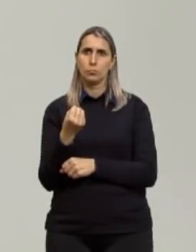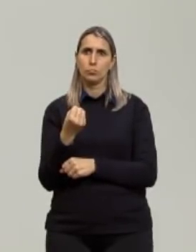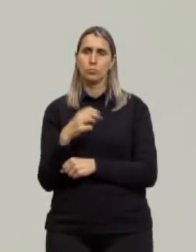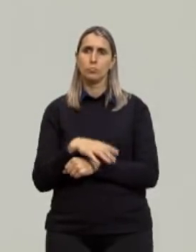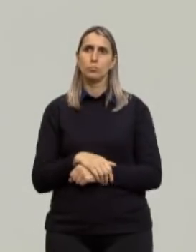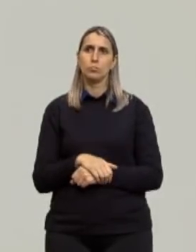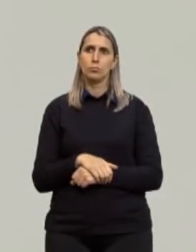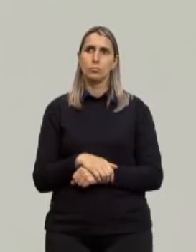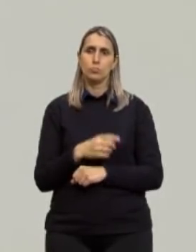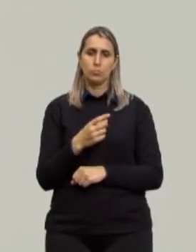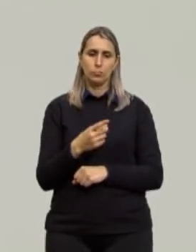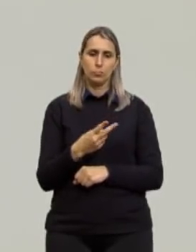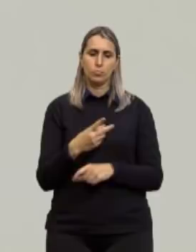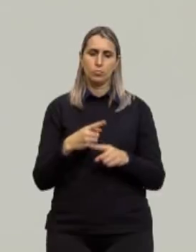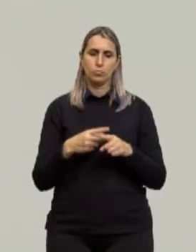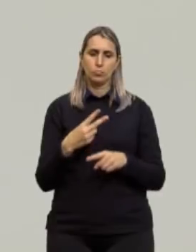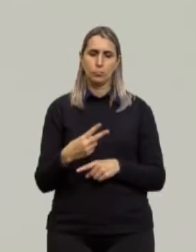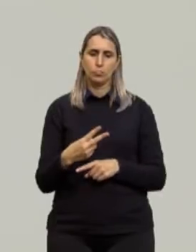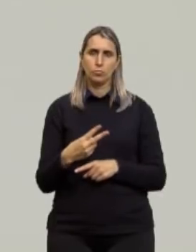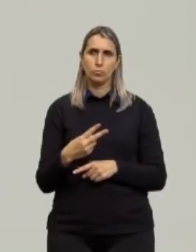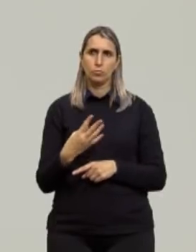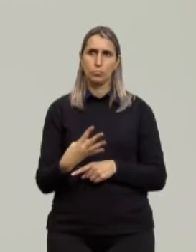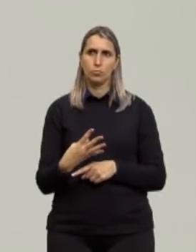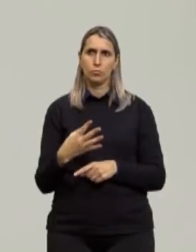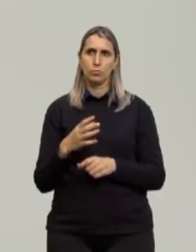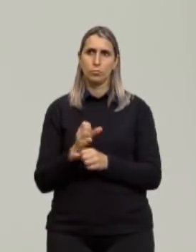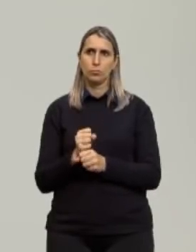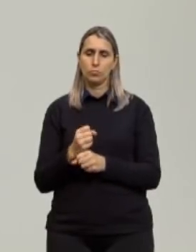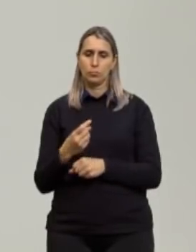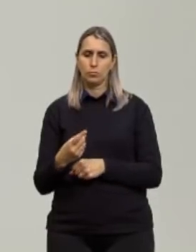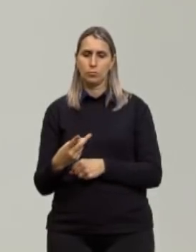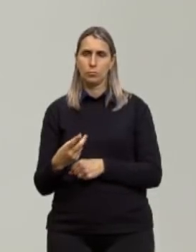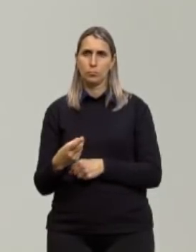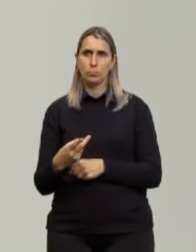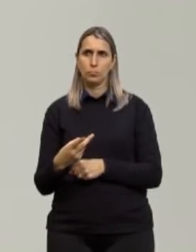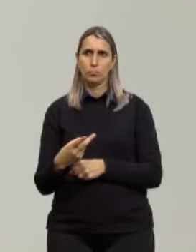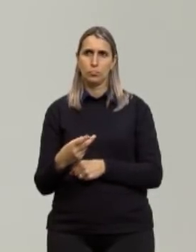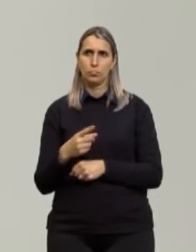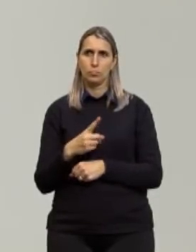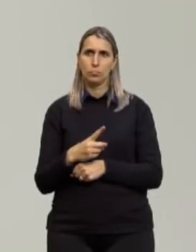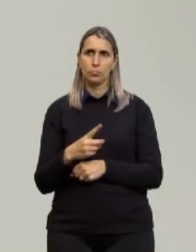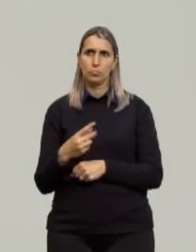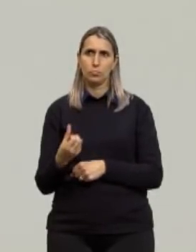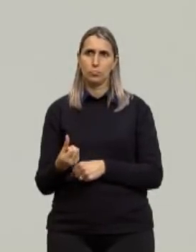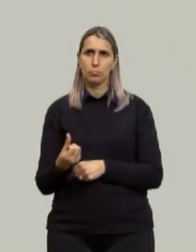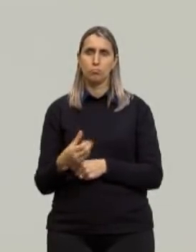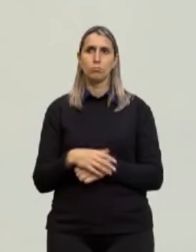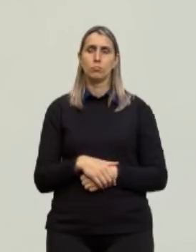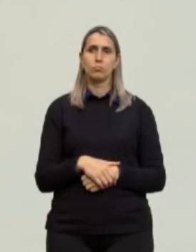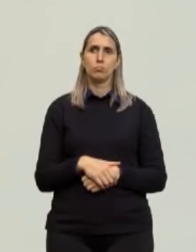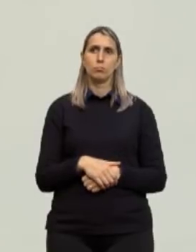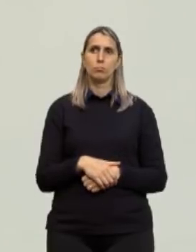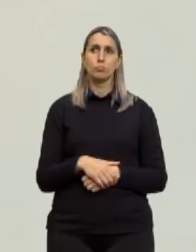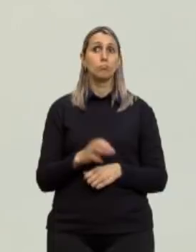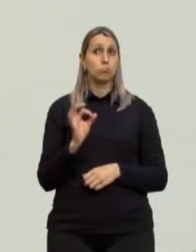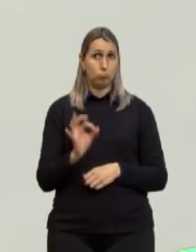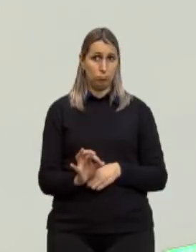8 2 x 2 44 mais 1216